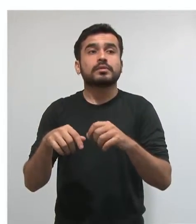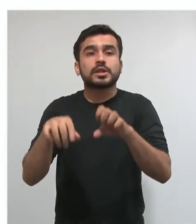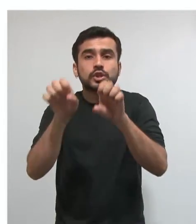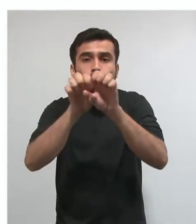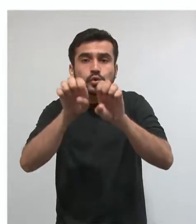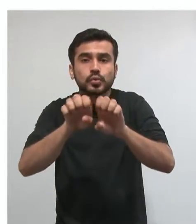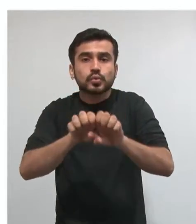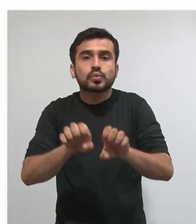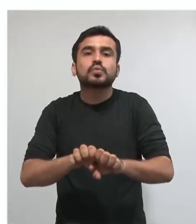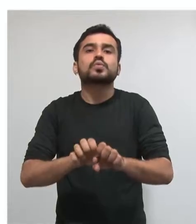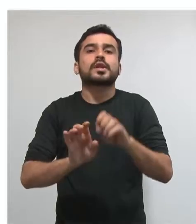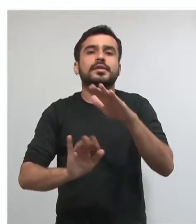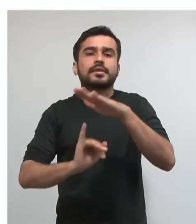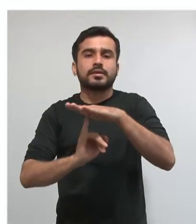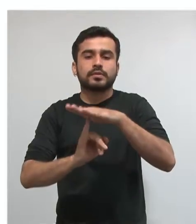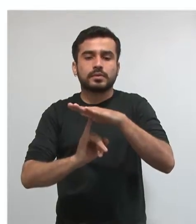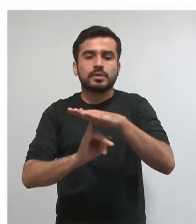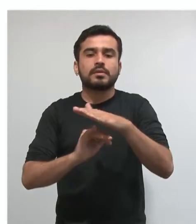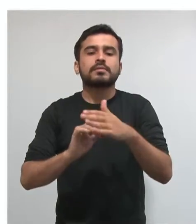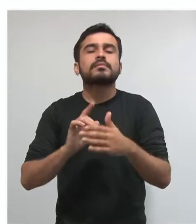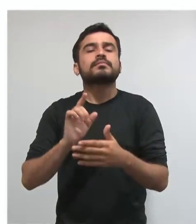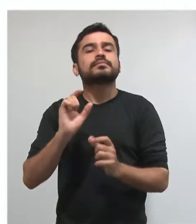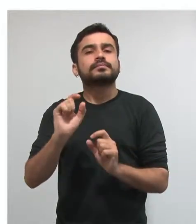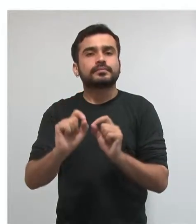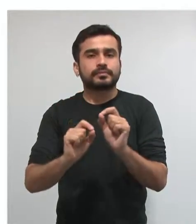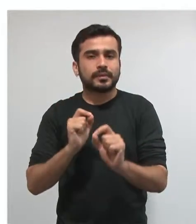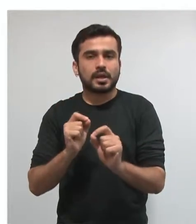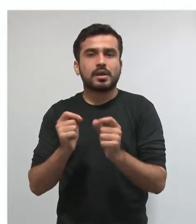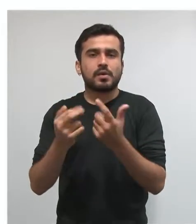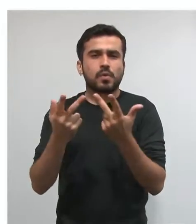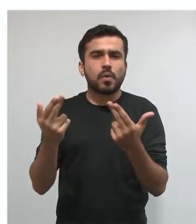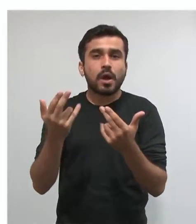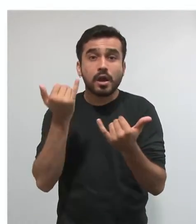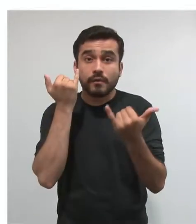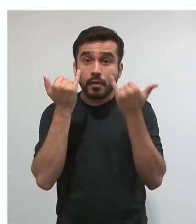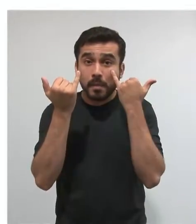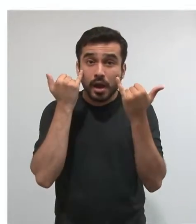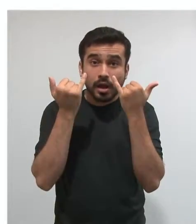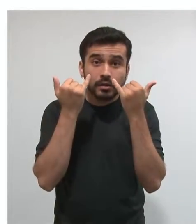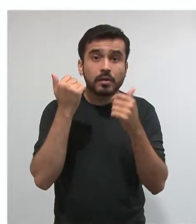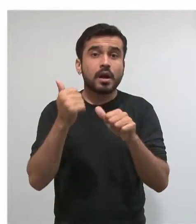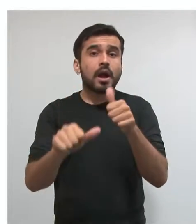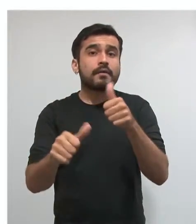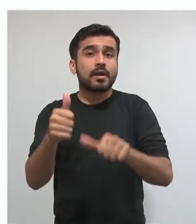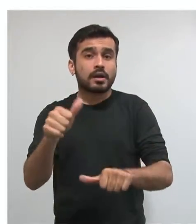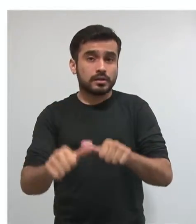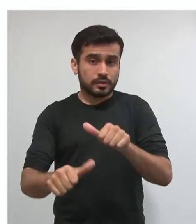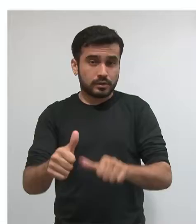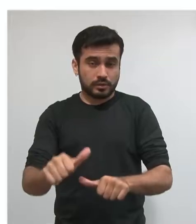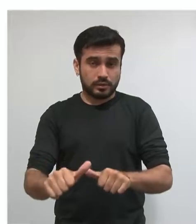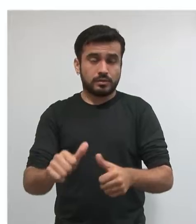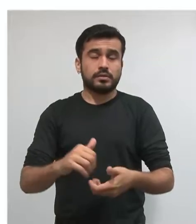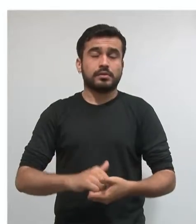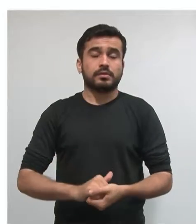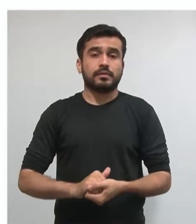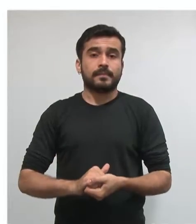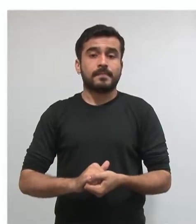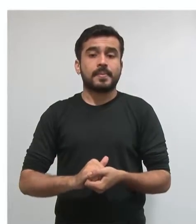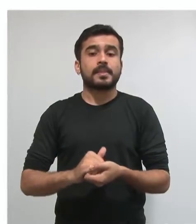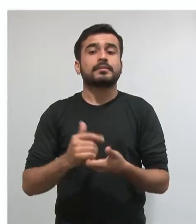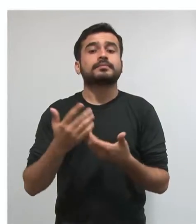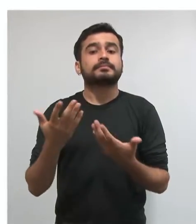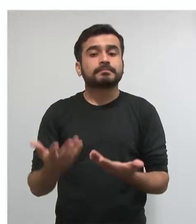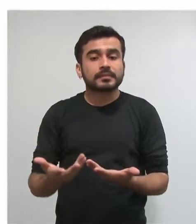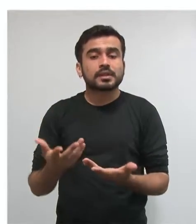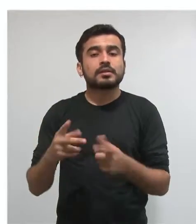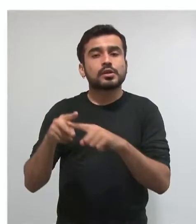estruturar institucionalmente vetores informativos, formativos, analítico e avaliativo, prospectivo